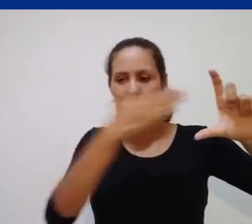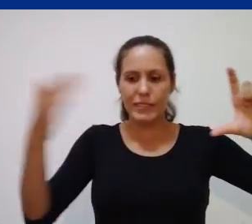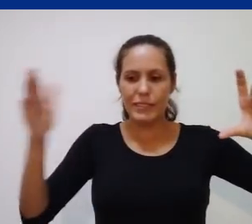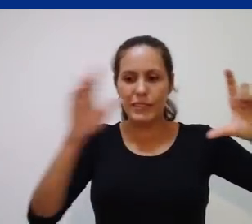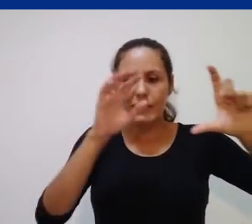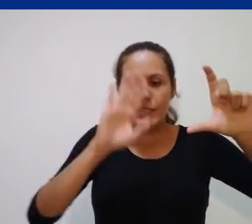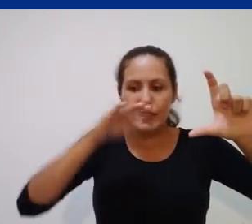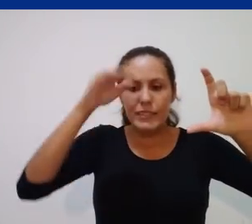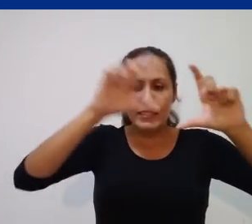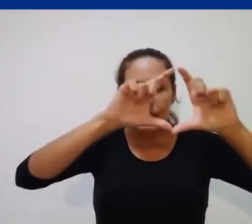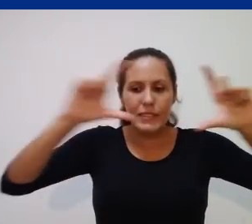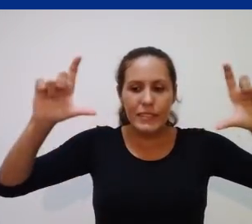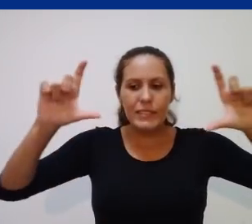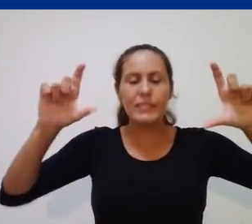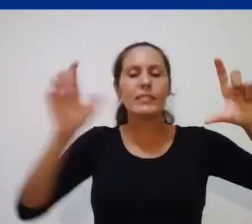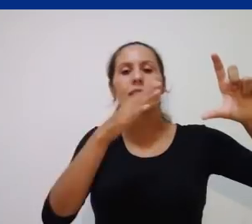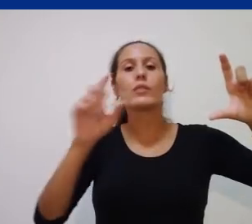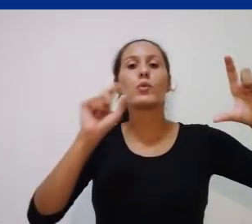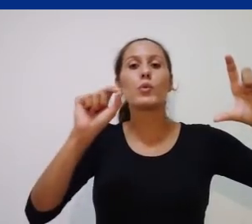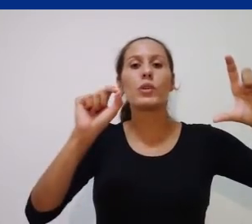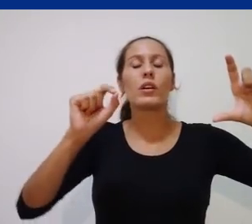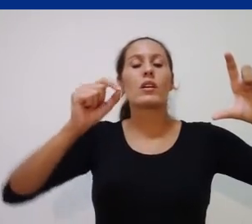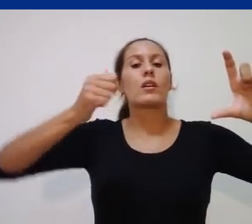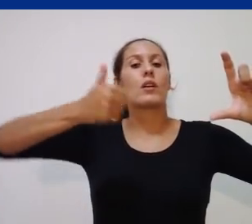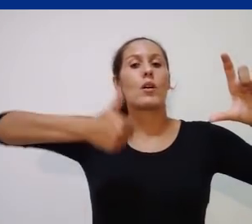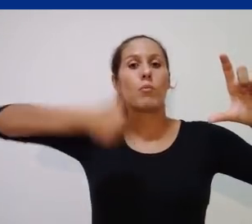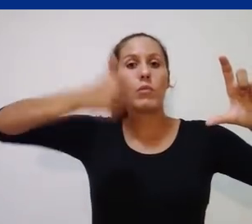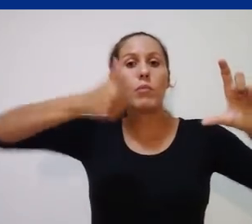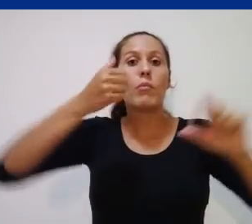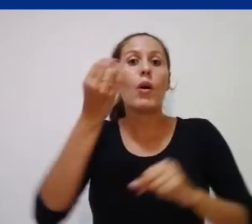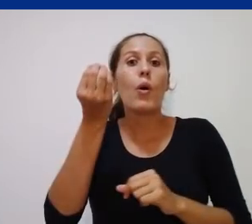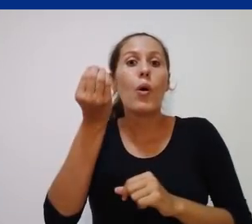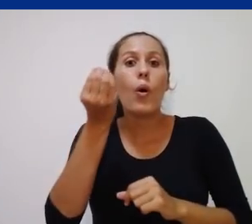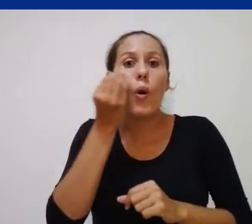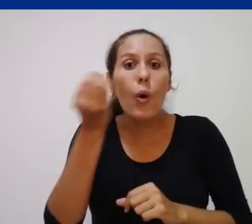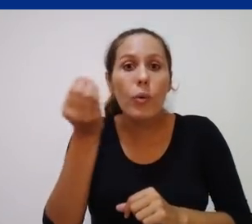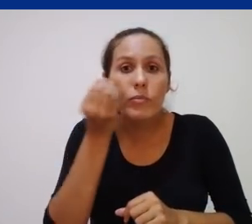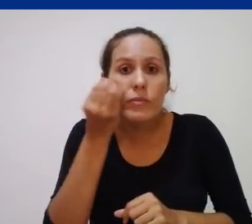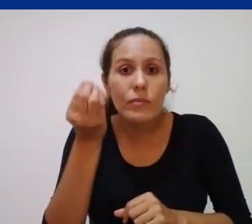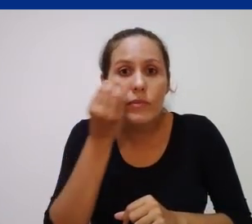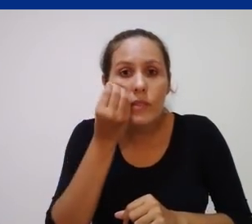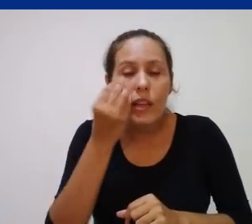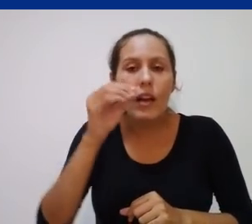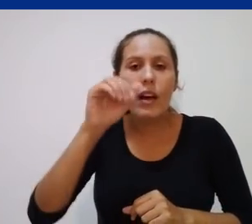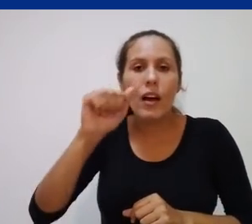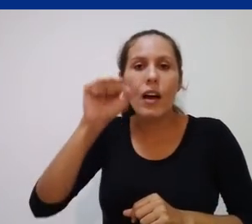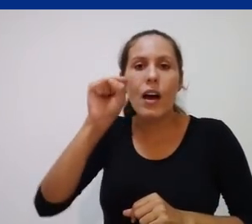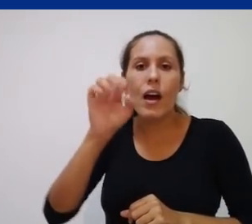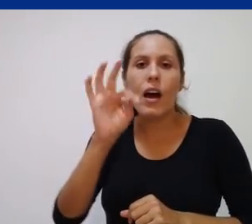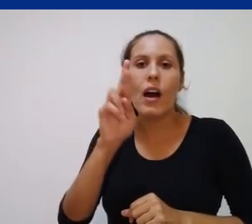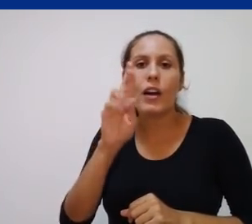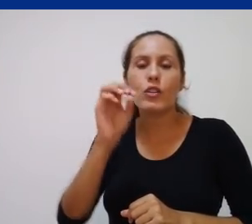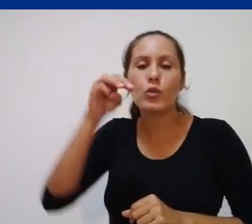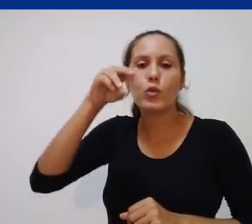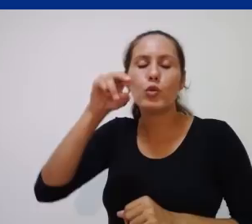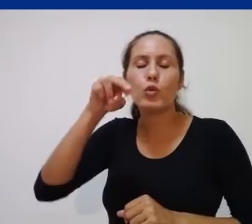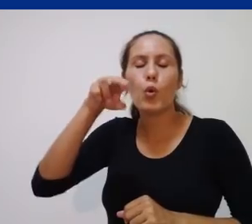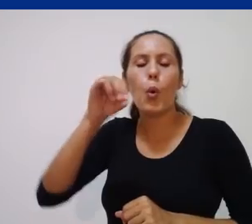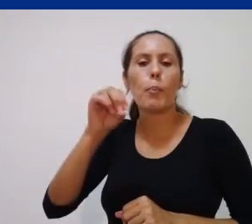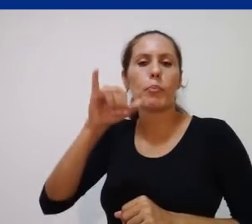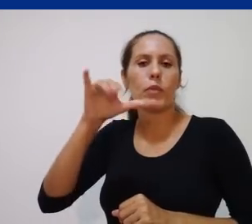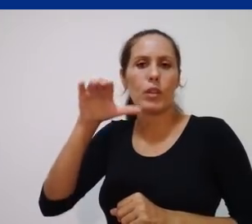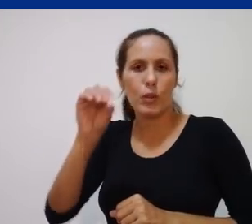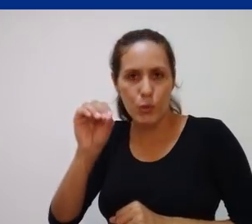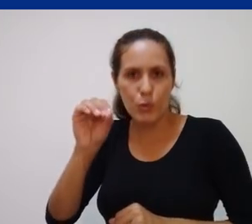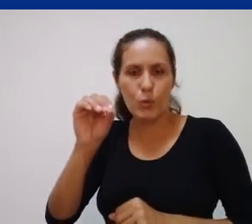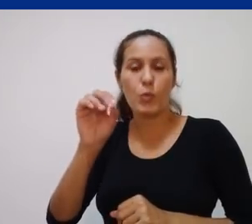aí foi o primeiro observatório astronômico do continente americano a utilizar